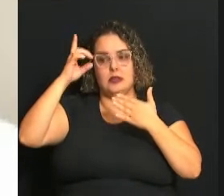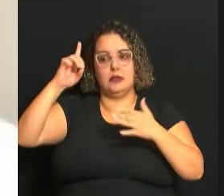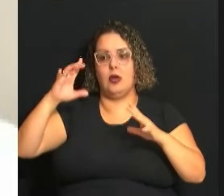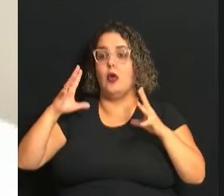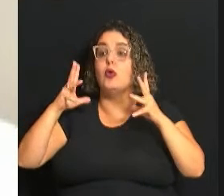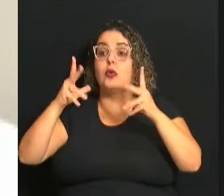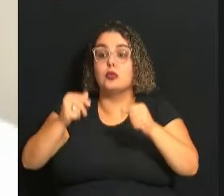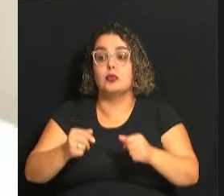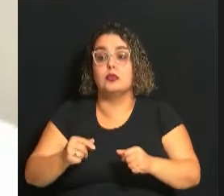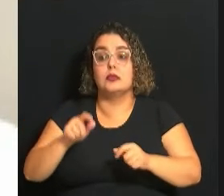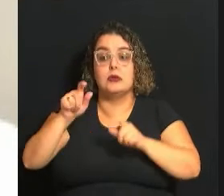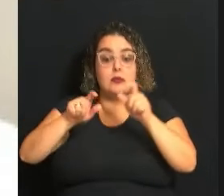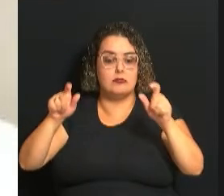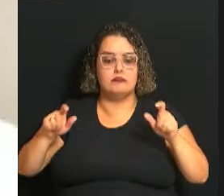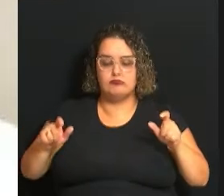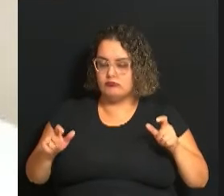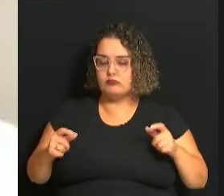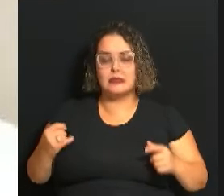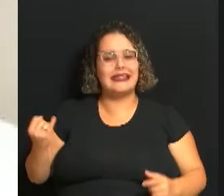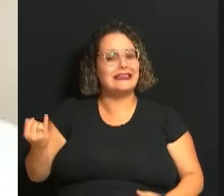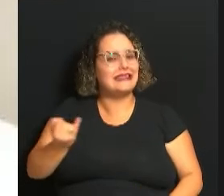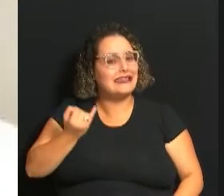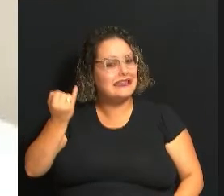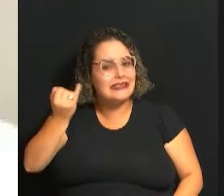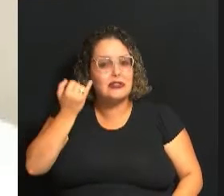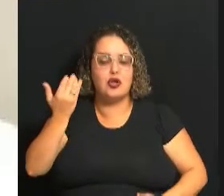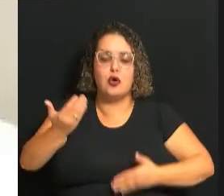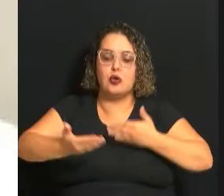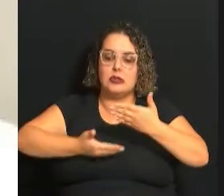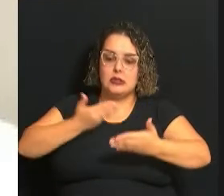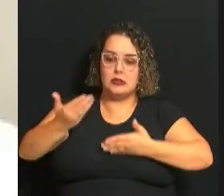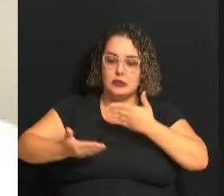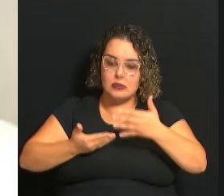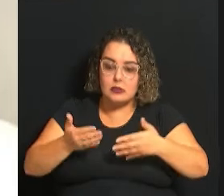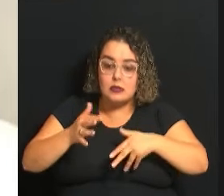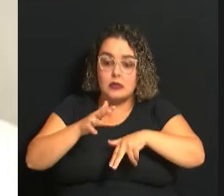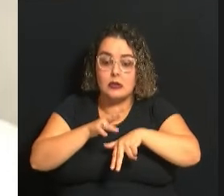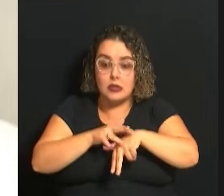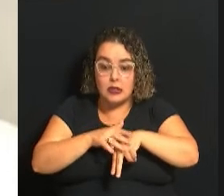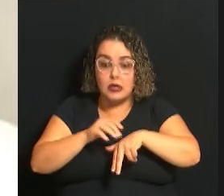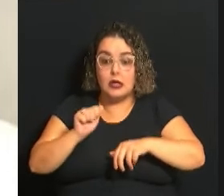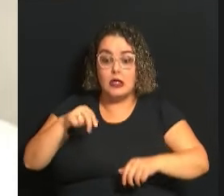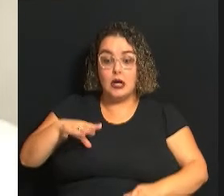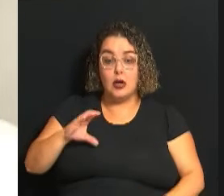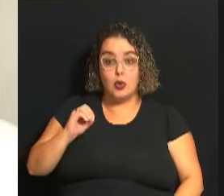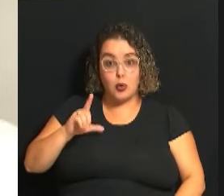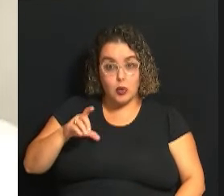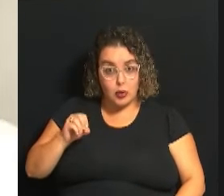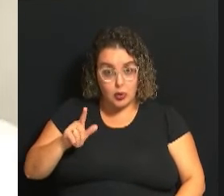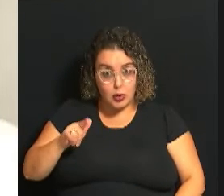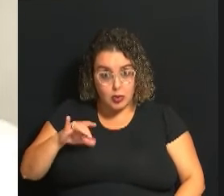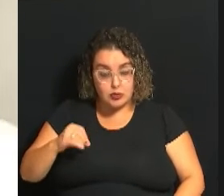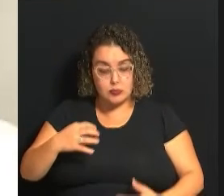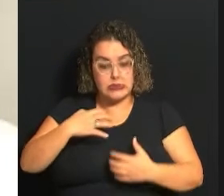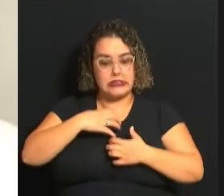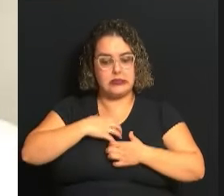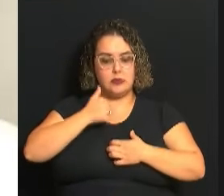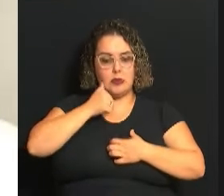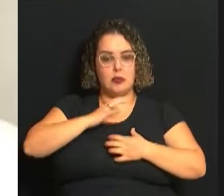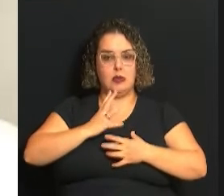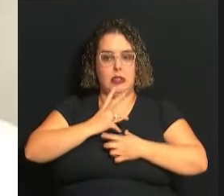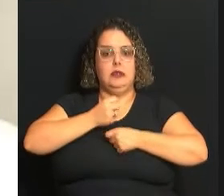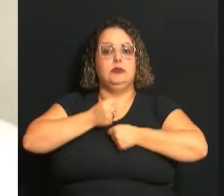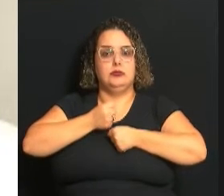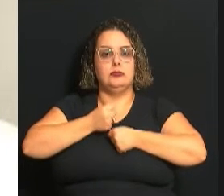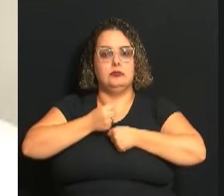me acercam, isso é importantíssimo para o tratamento de um paciente oncológico. E eu me sinto uma mulher muito forte também. Então, eu falei, eu